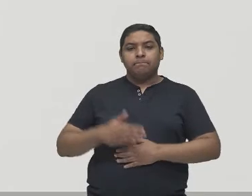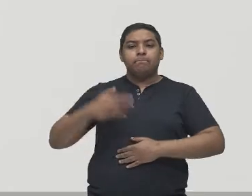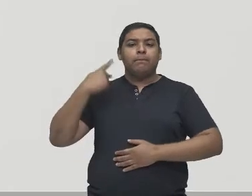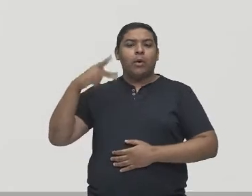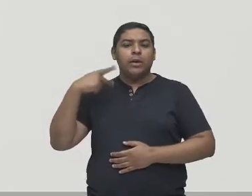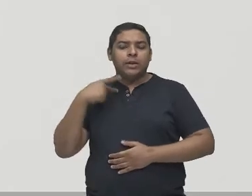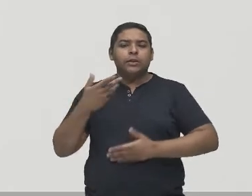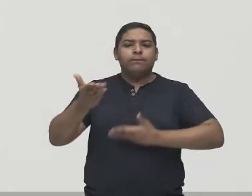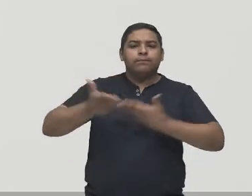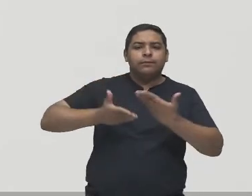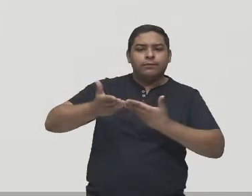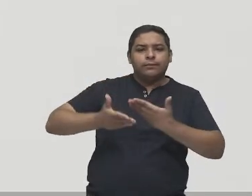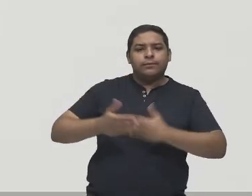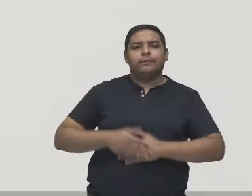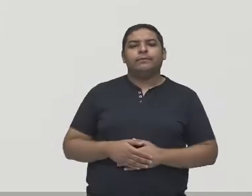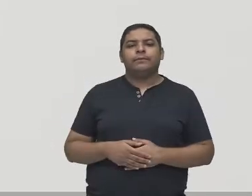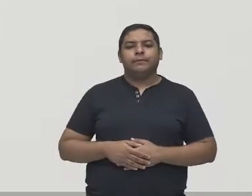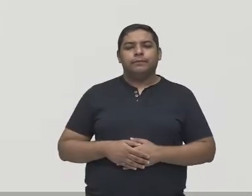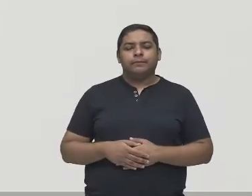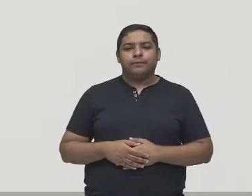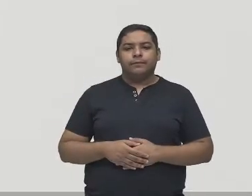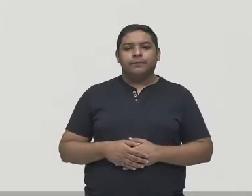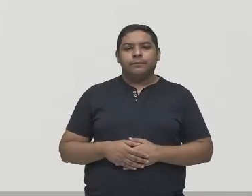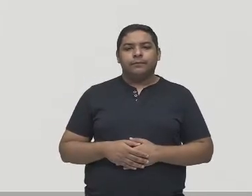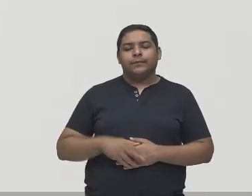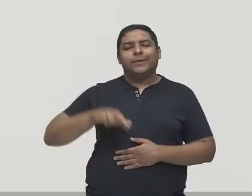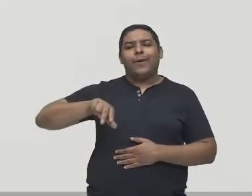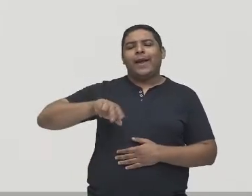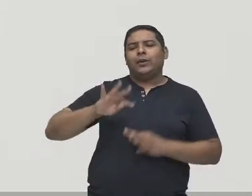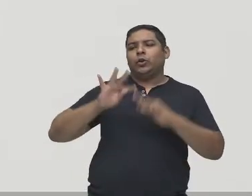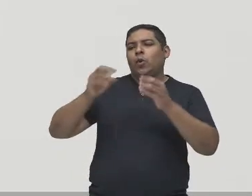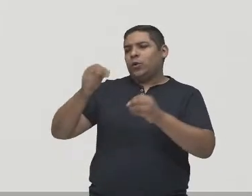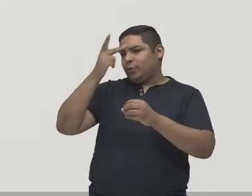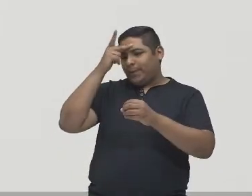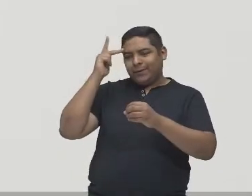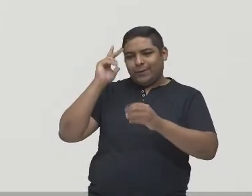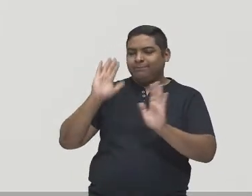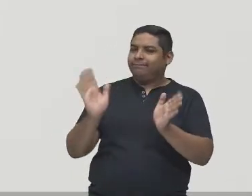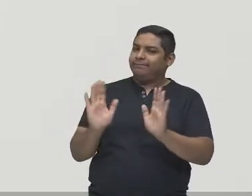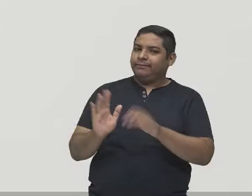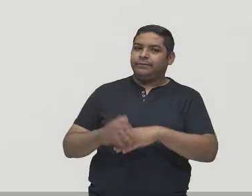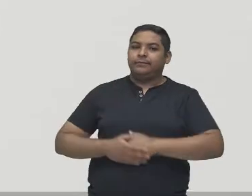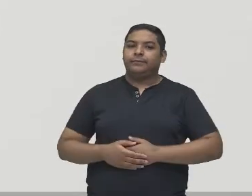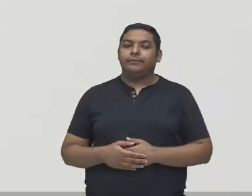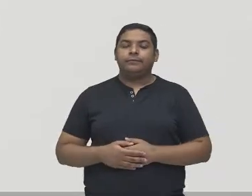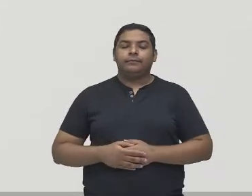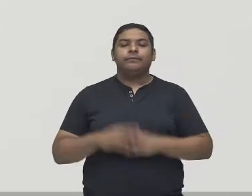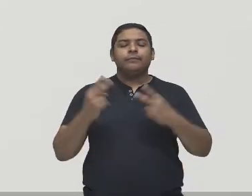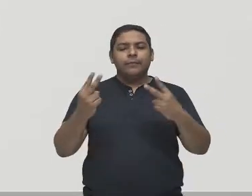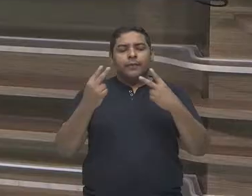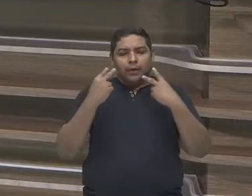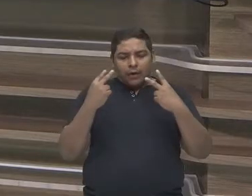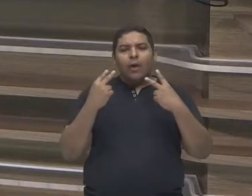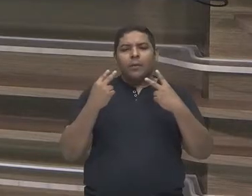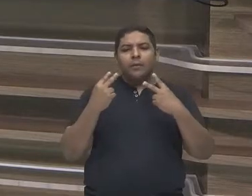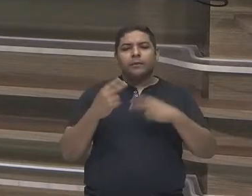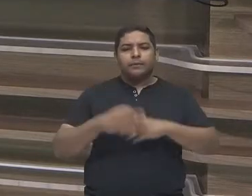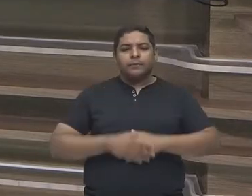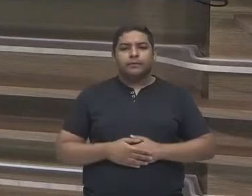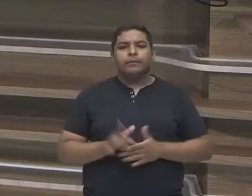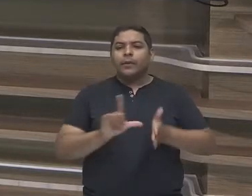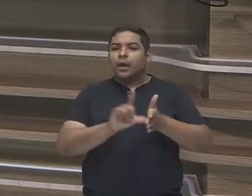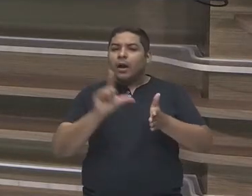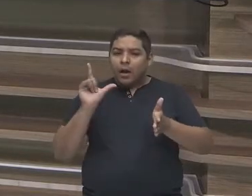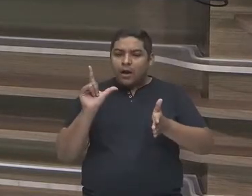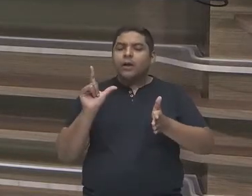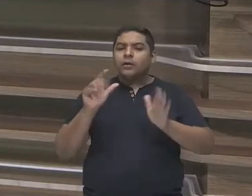fiquem atentos, porque não vai ser todo tipo de povo. Como assim, professora? Olha aqui para a professora rapidamente, antes de eu botar